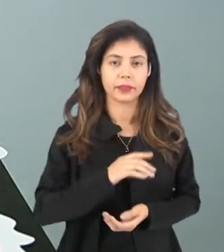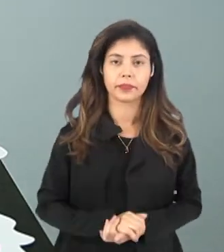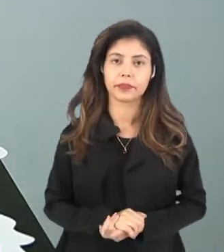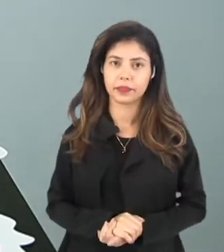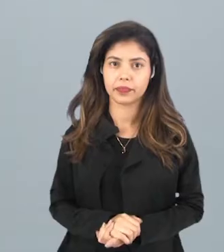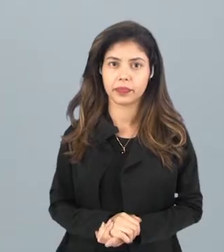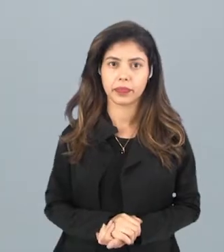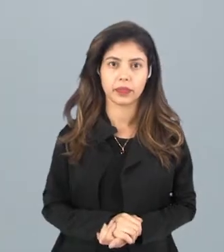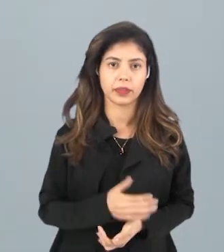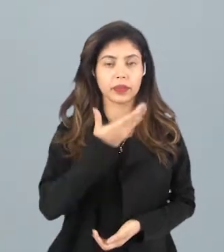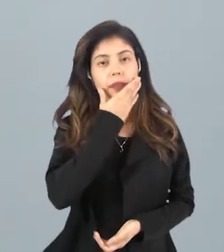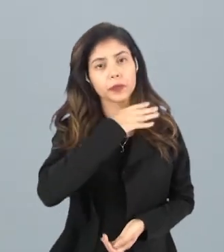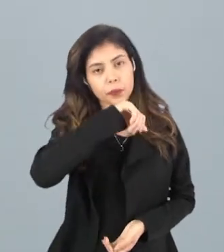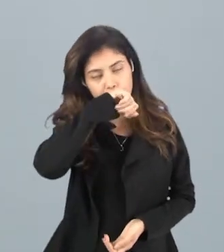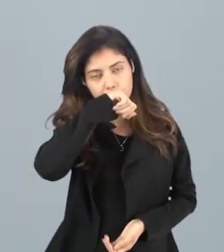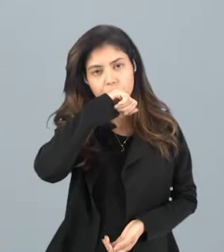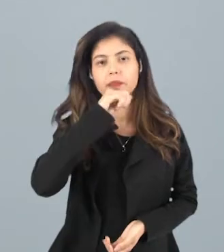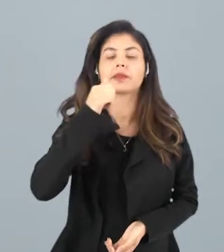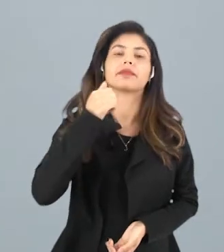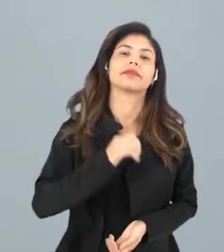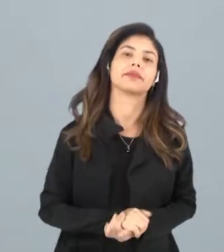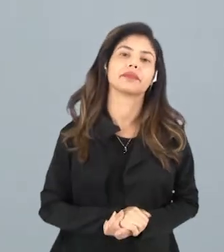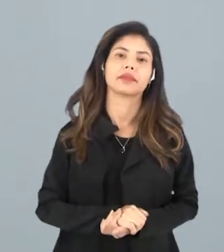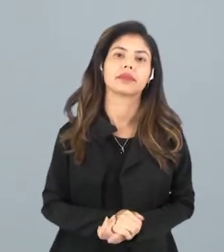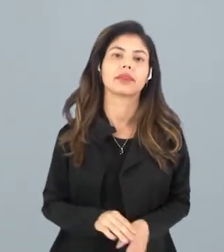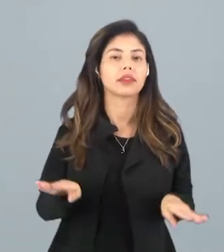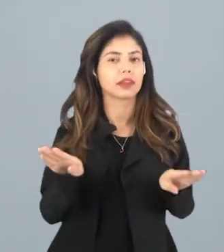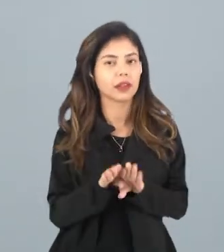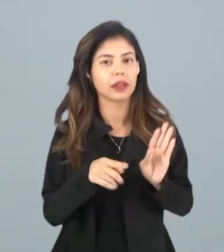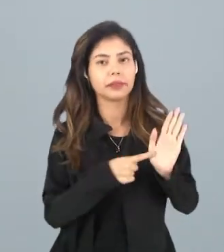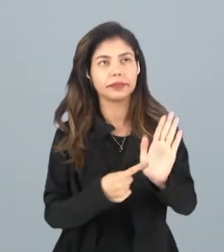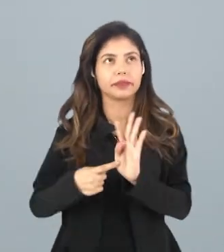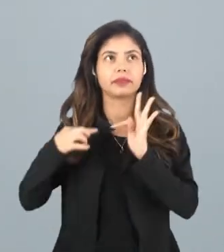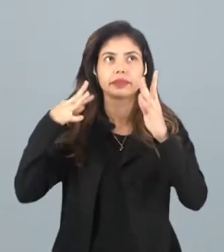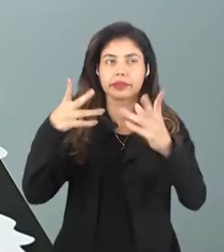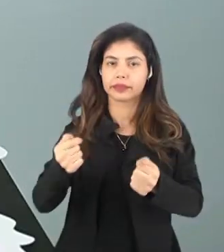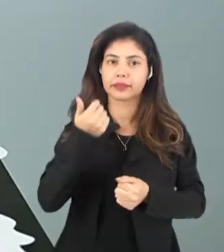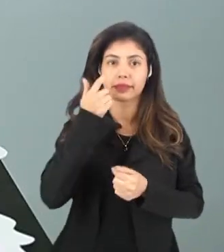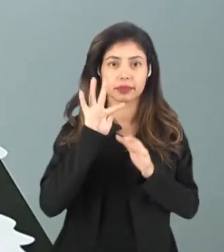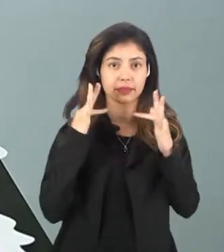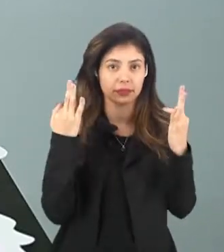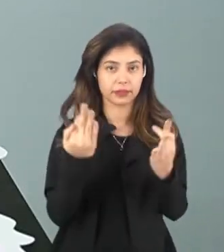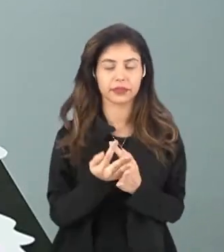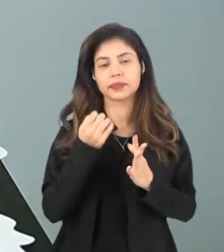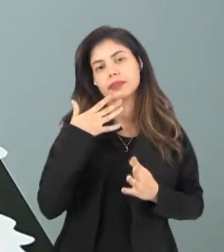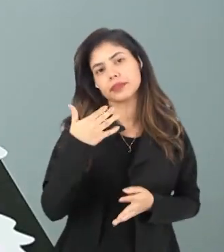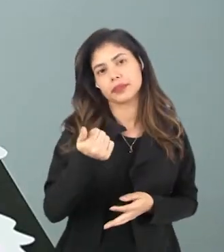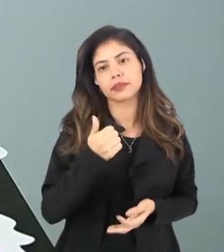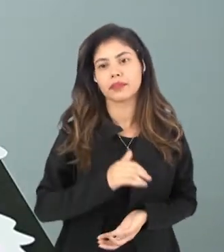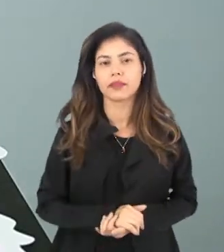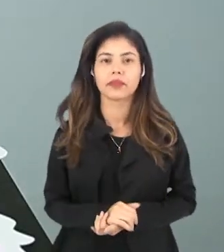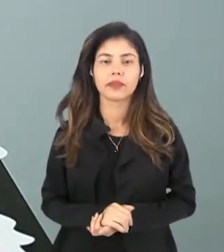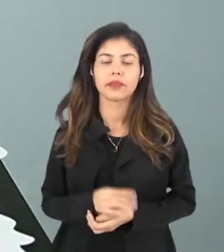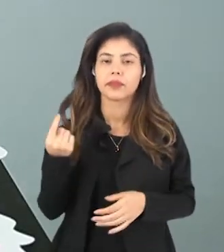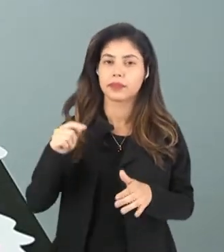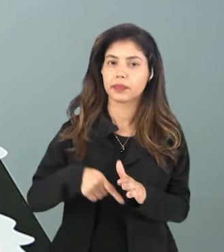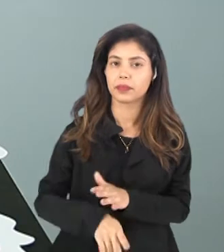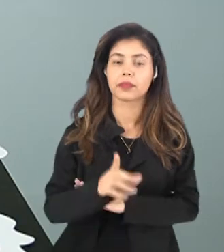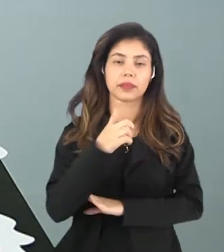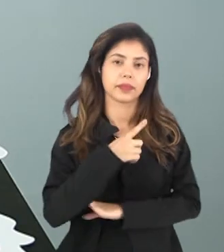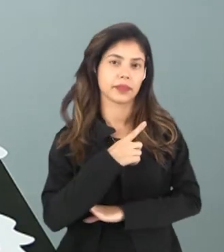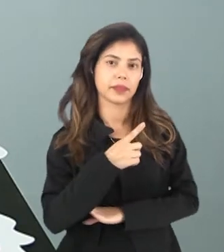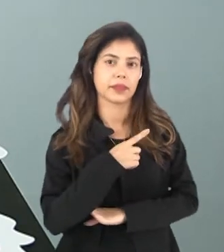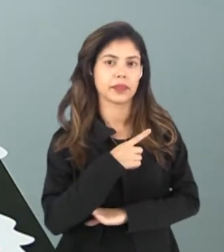o Papai Urso isso mesmo representando toda a família muito bem dentro